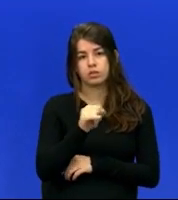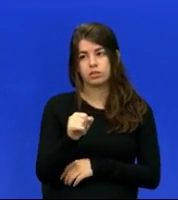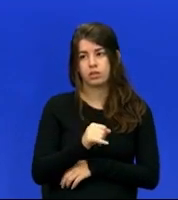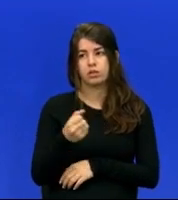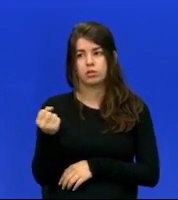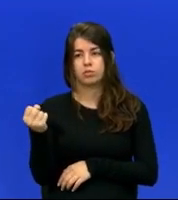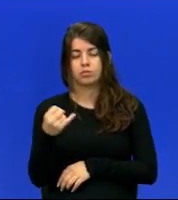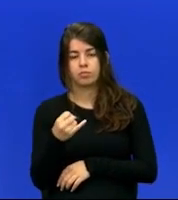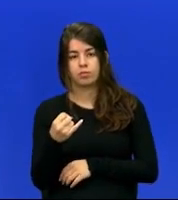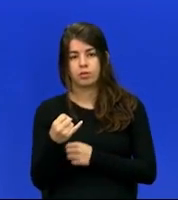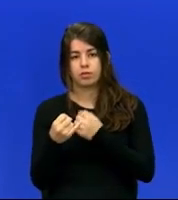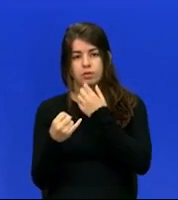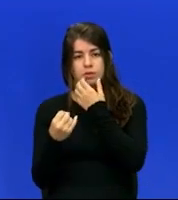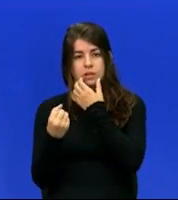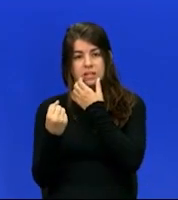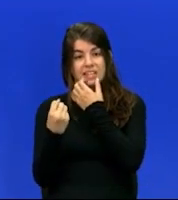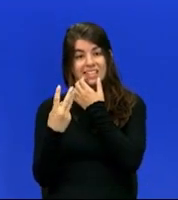e